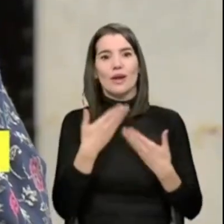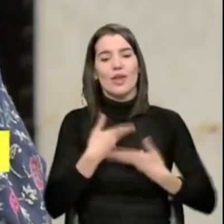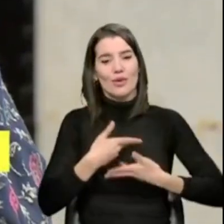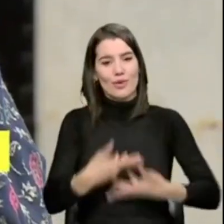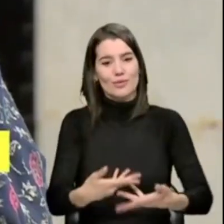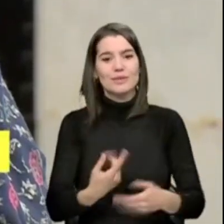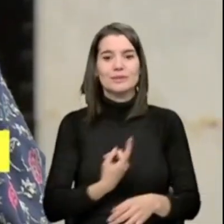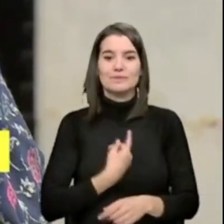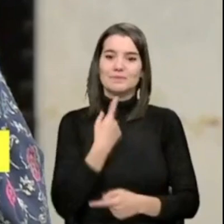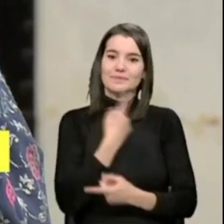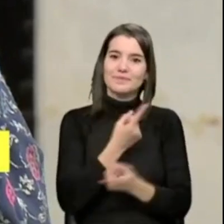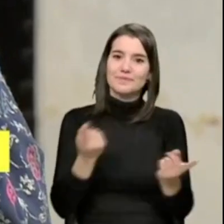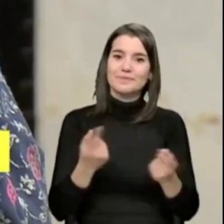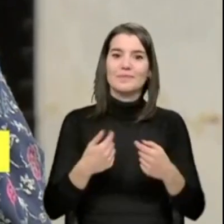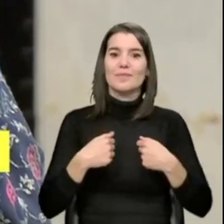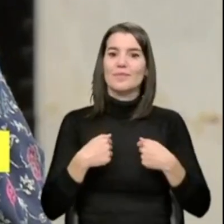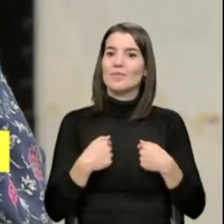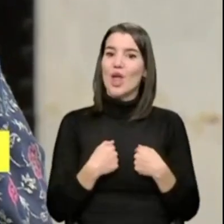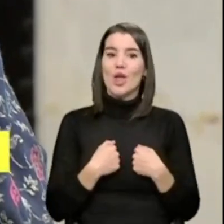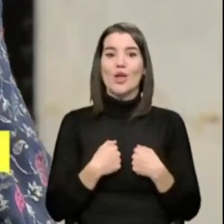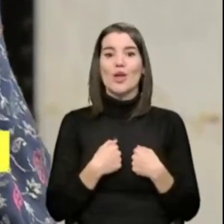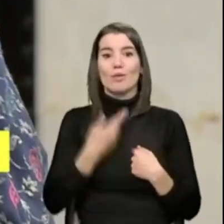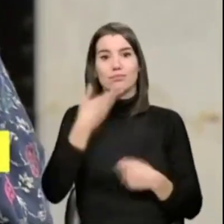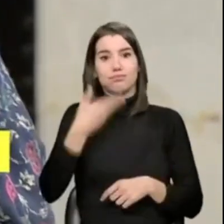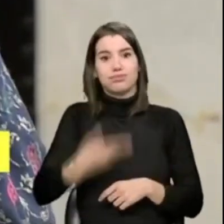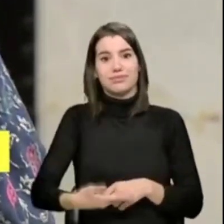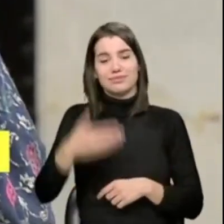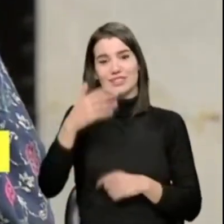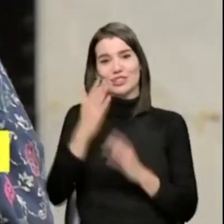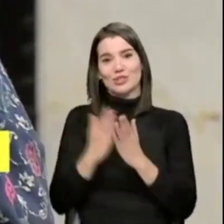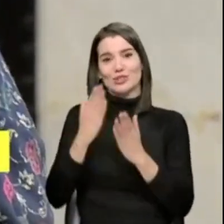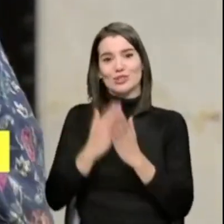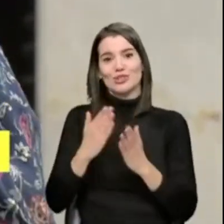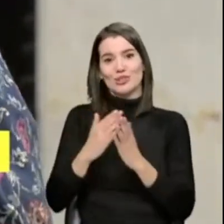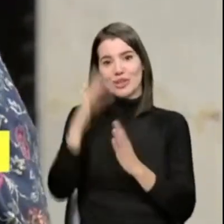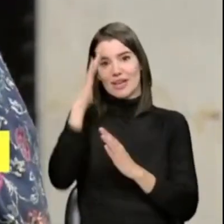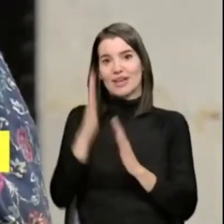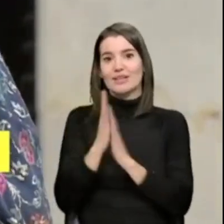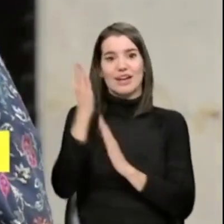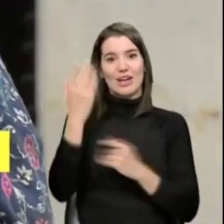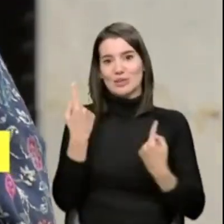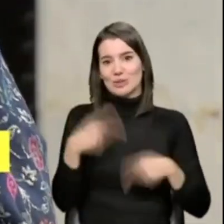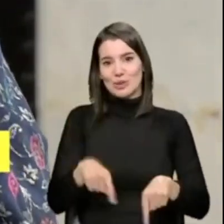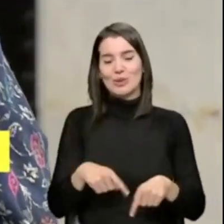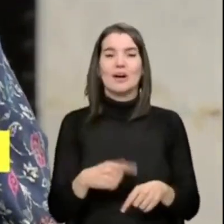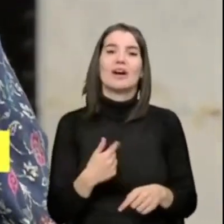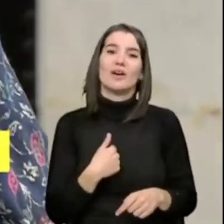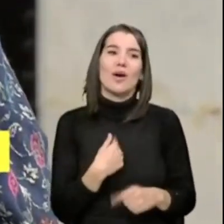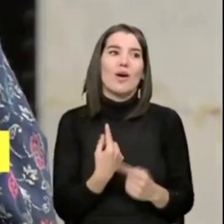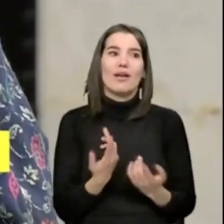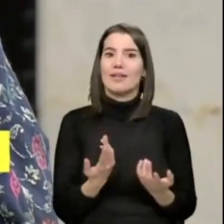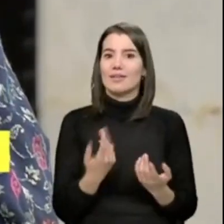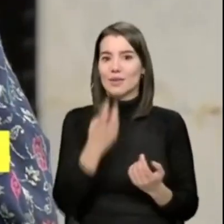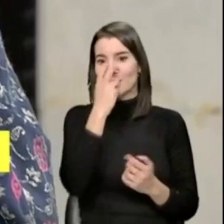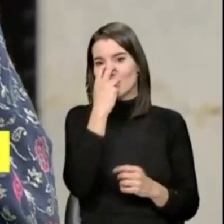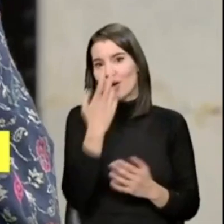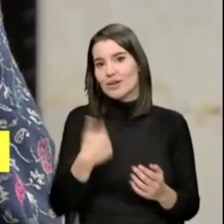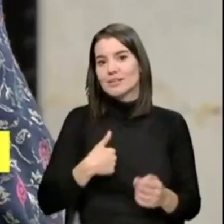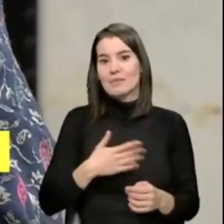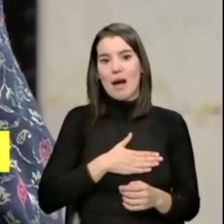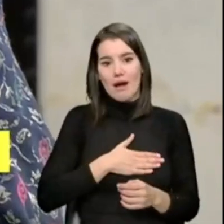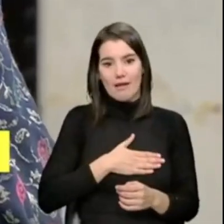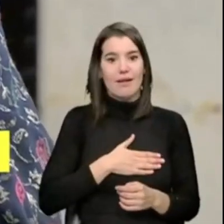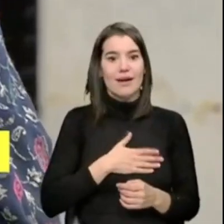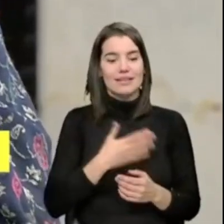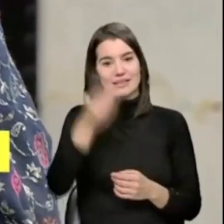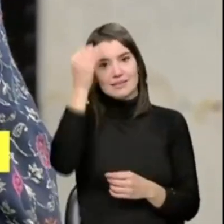que me dizer que eu não sou teóloga, como têm aqui os meus convidados, sou apenas uma mera curiosa que gosta